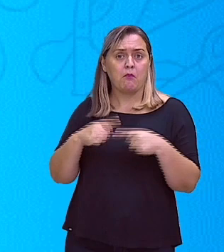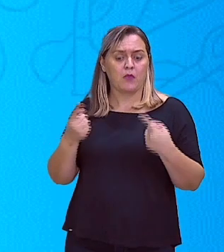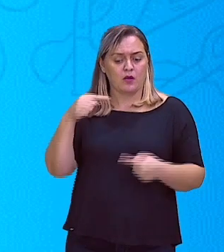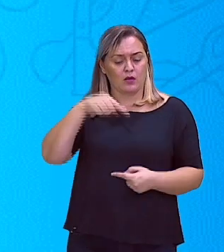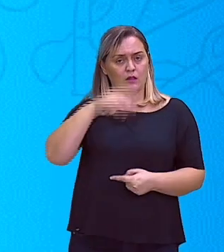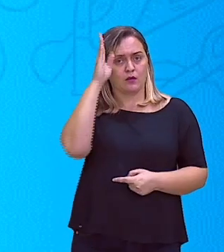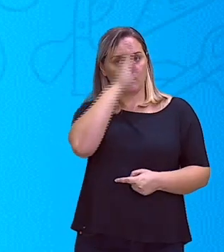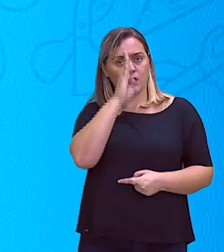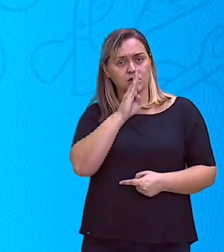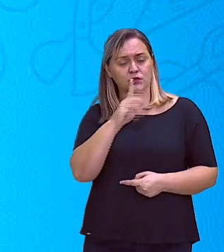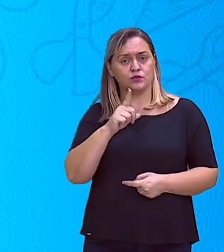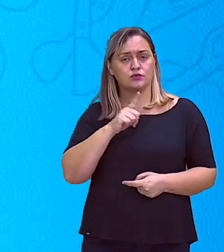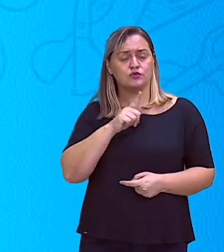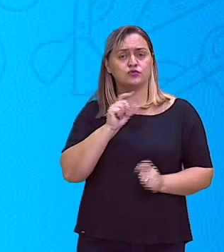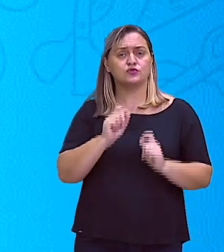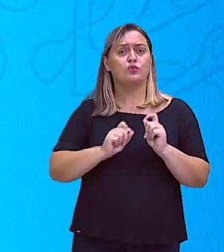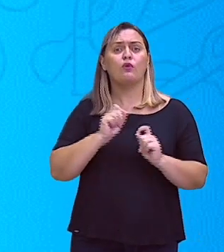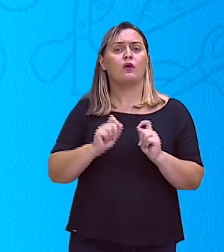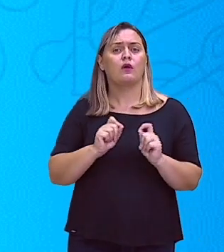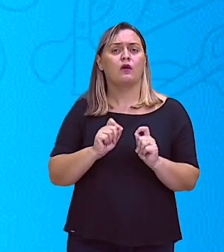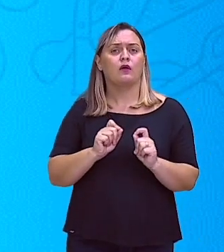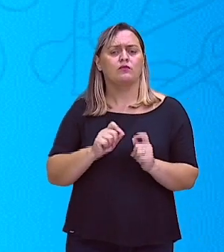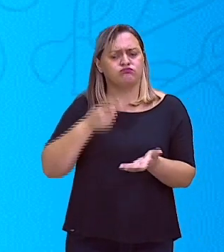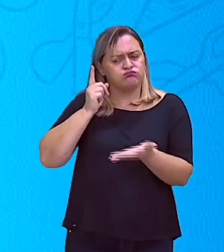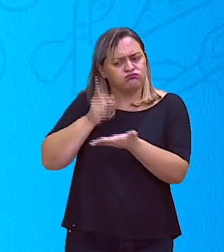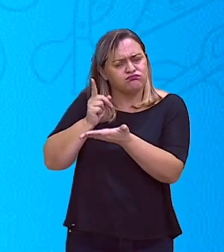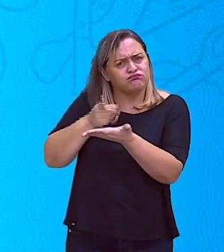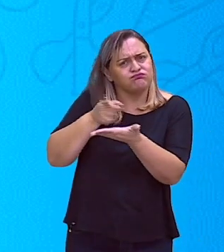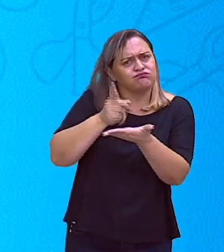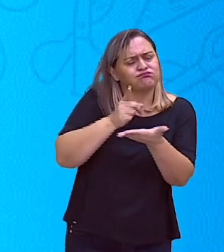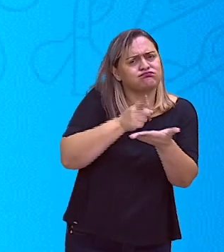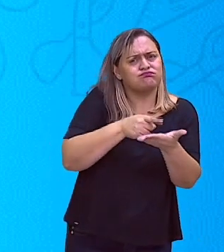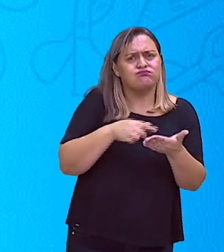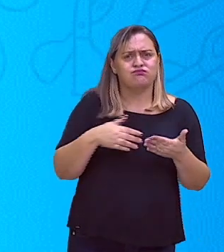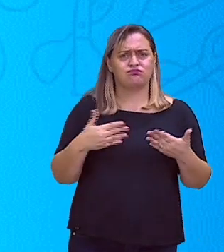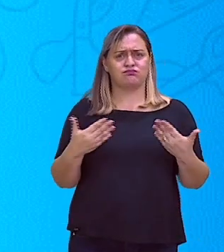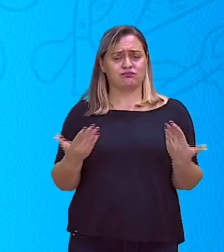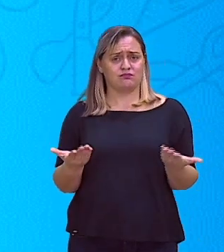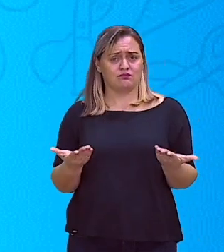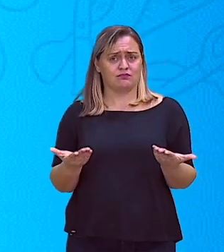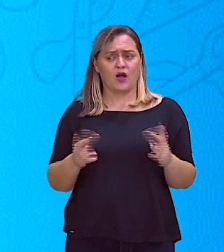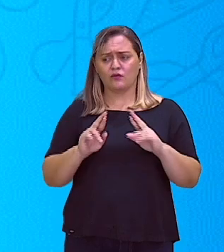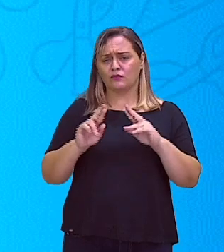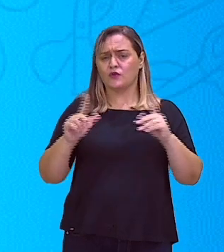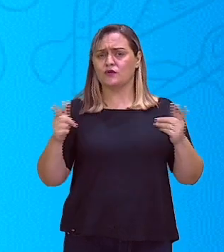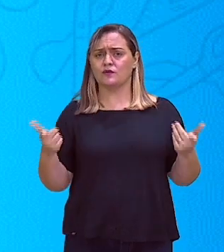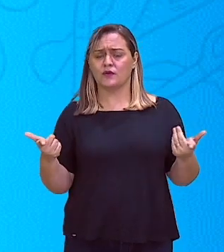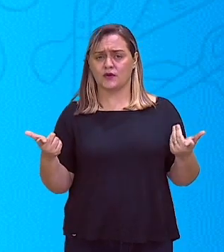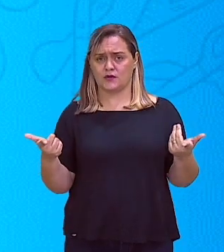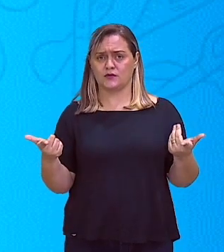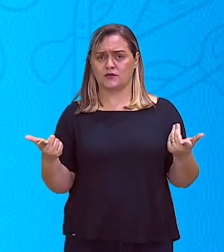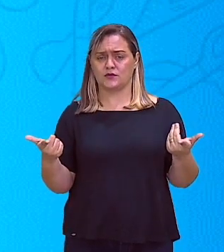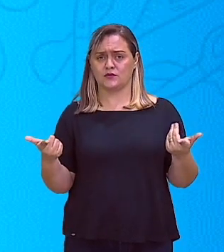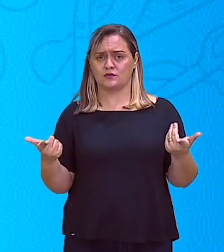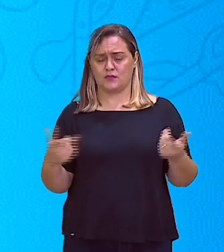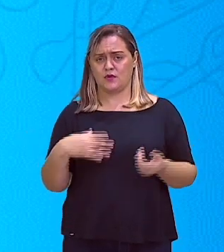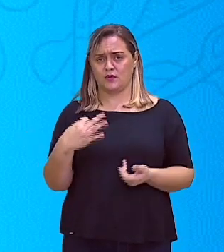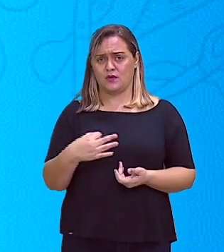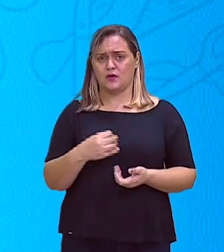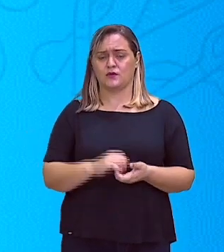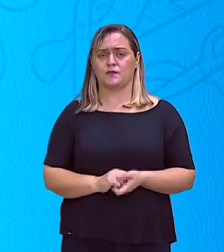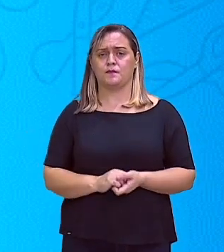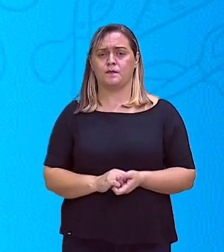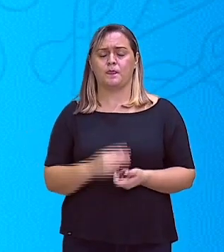no caso da política trabalhista a questão envolve as bases de apoio do governo e os militares